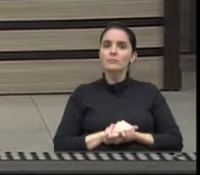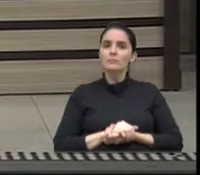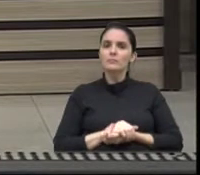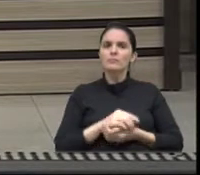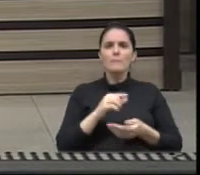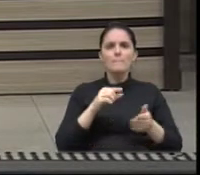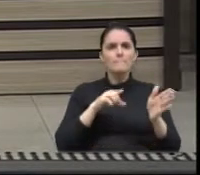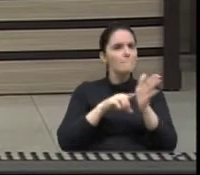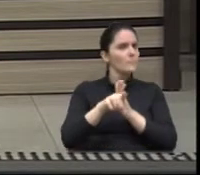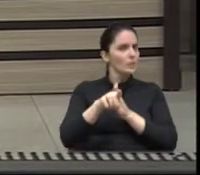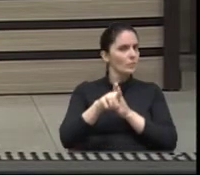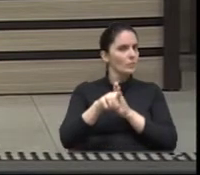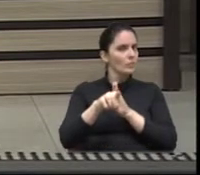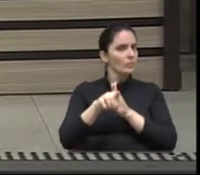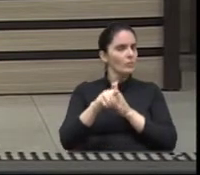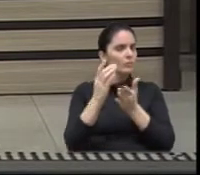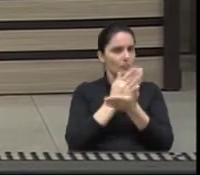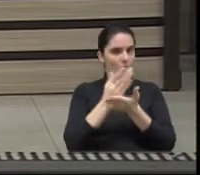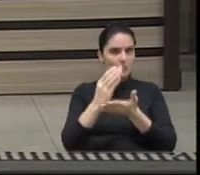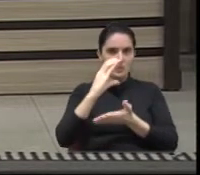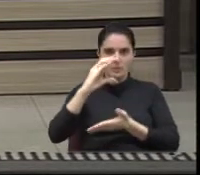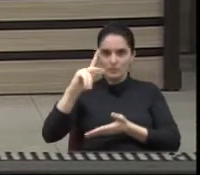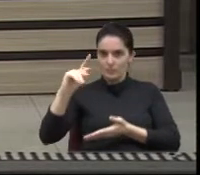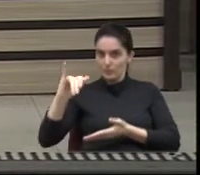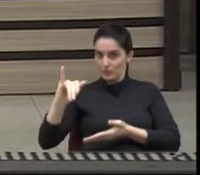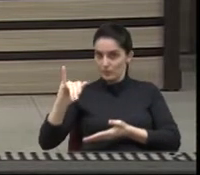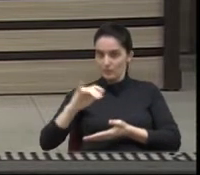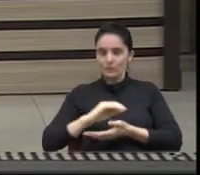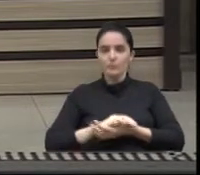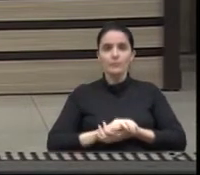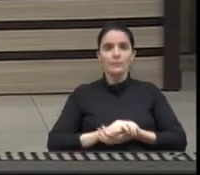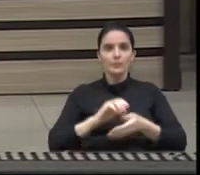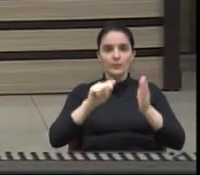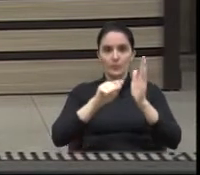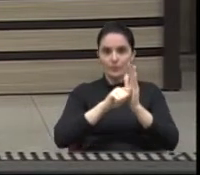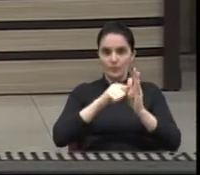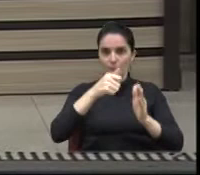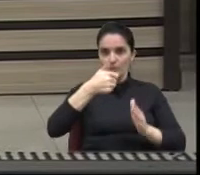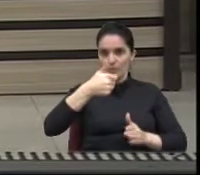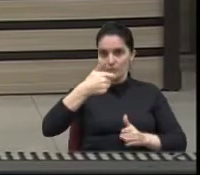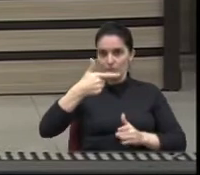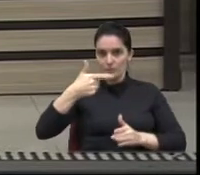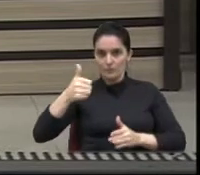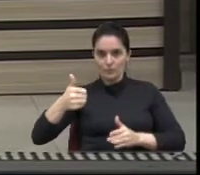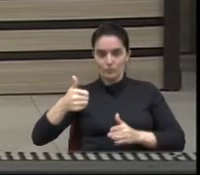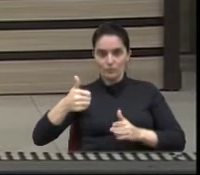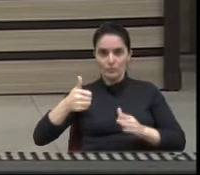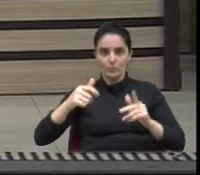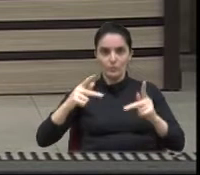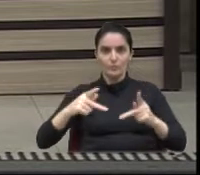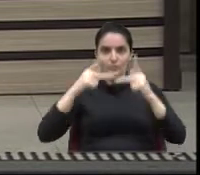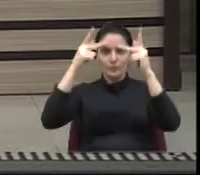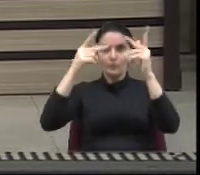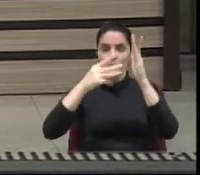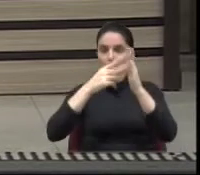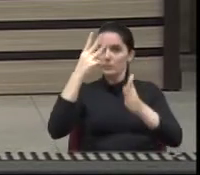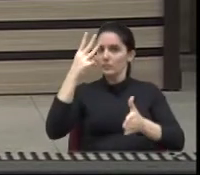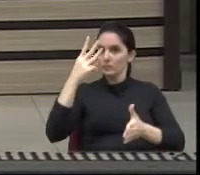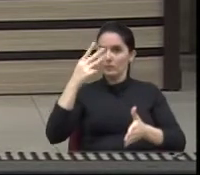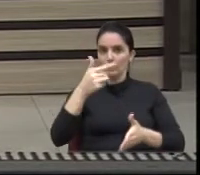senhor presidente, quanto à abertura da CPI, que no artigo 121 e no parágrafo 3º não consta o